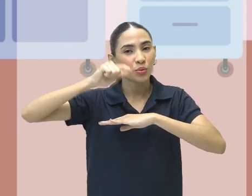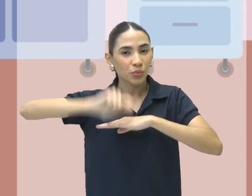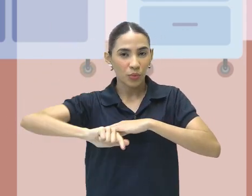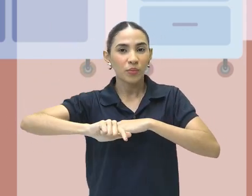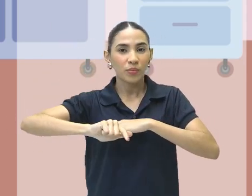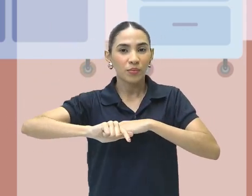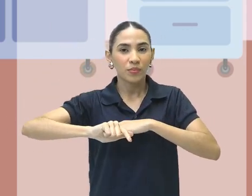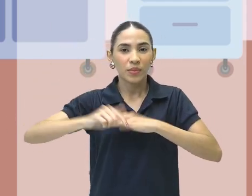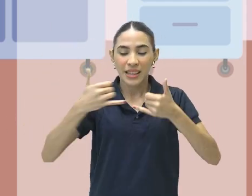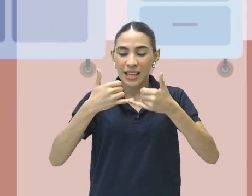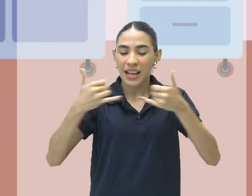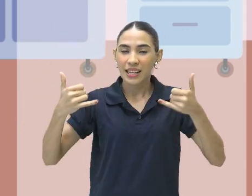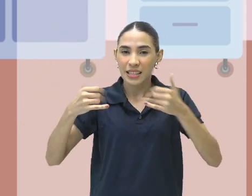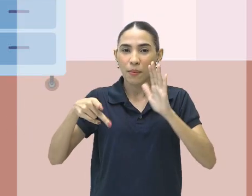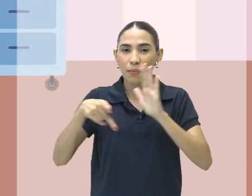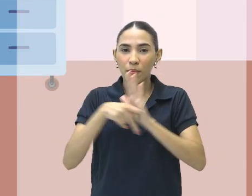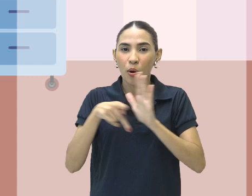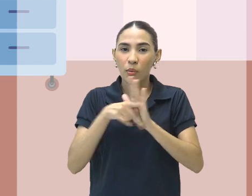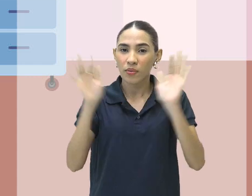na linha do horizonte.